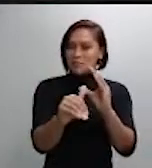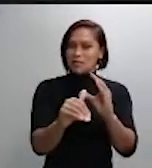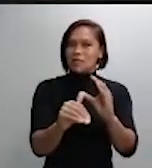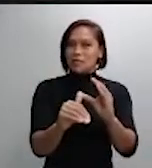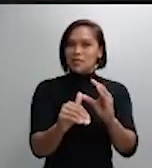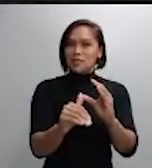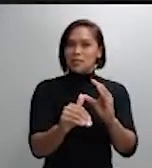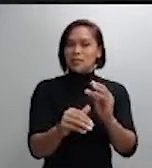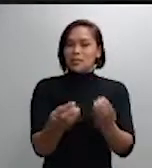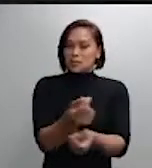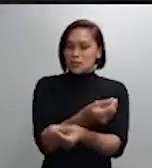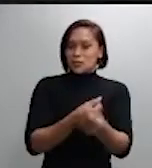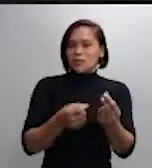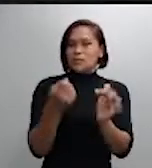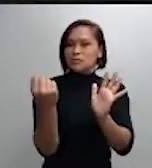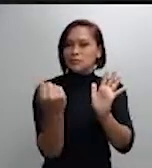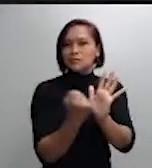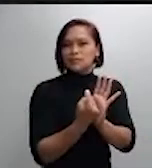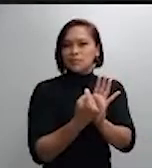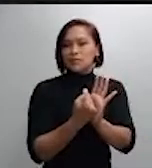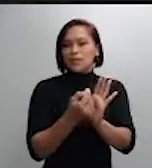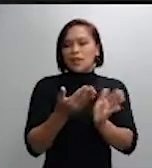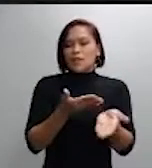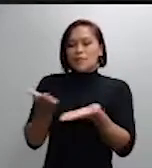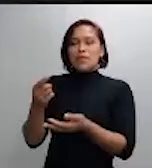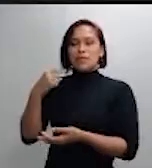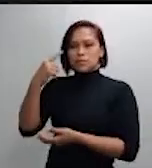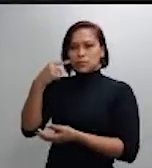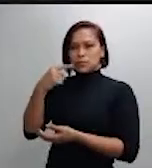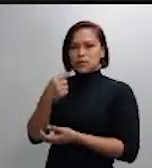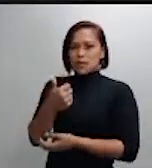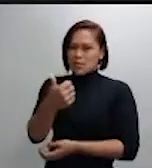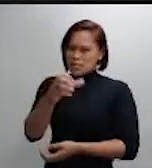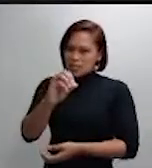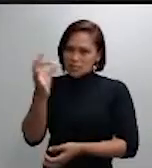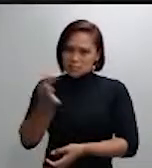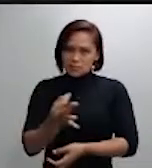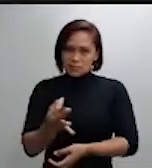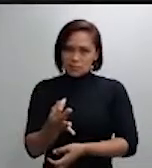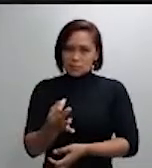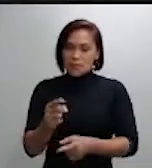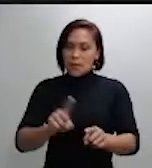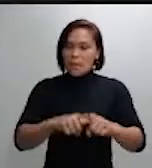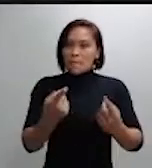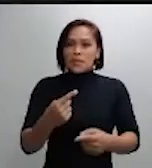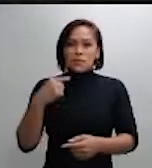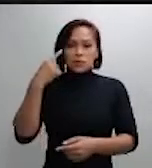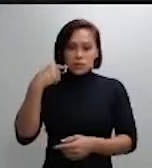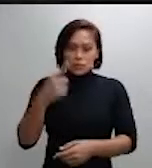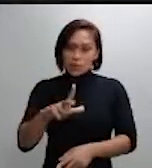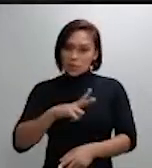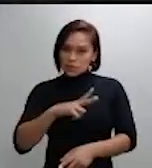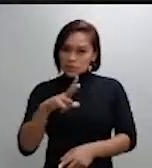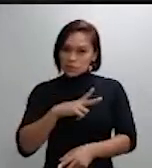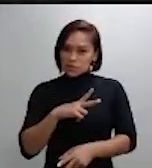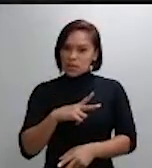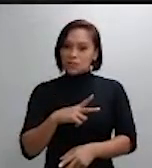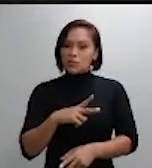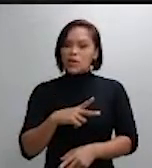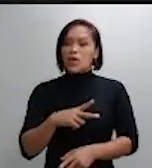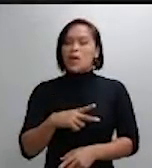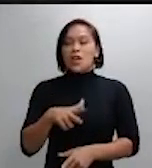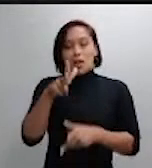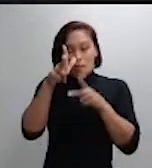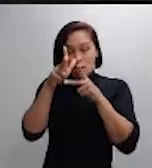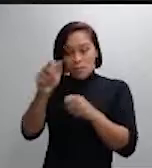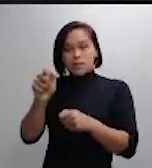são fixados em favor do advogado público em 10%. Mas se o advogado privado for vencedor na